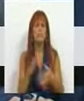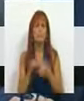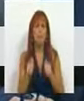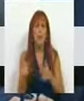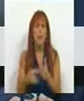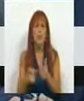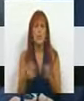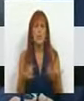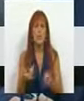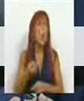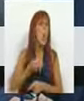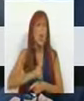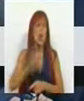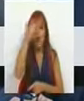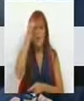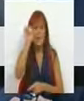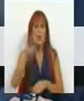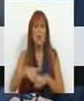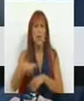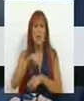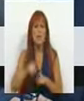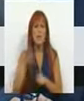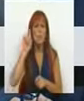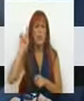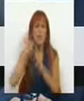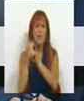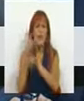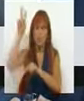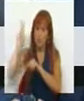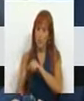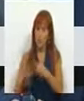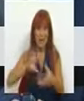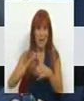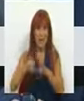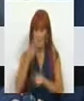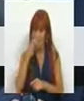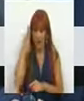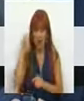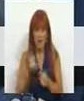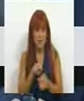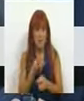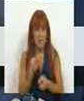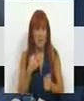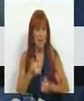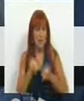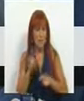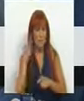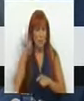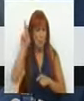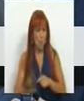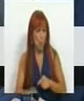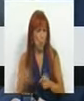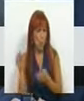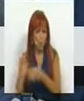necessidades, qual é a sua opinião sobre a situação de imparidades na Caixa? Se considera que a carteira está bem imparizada e